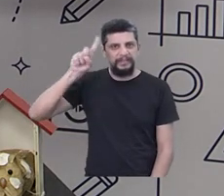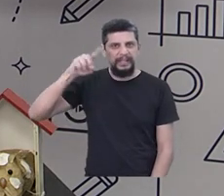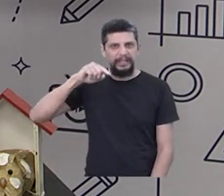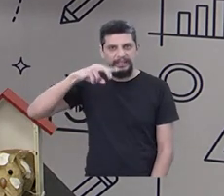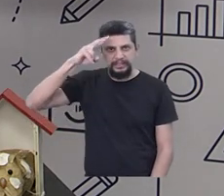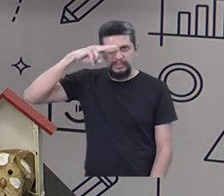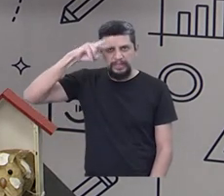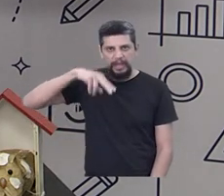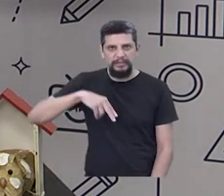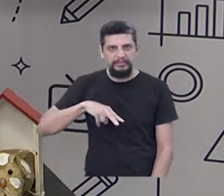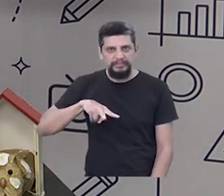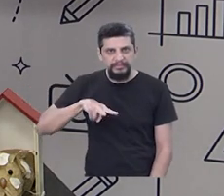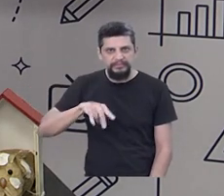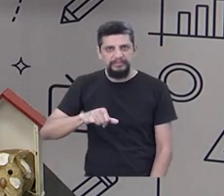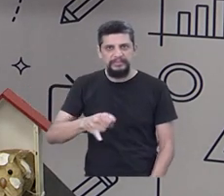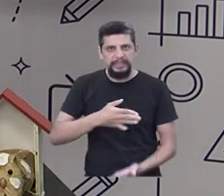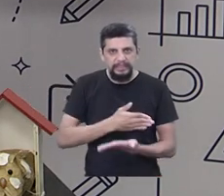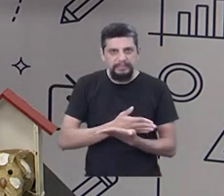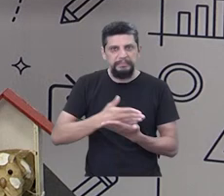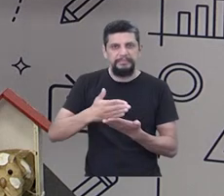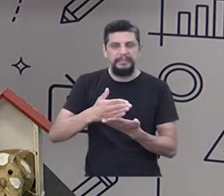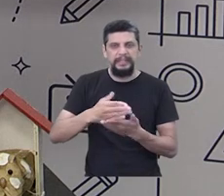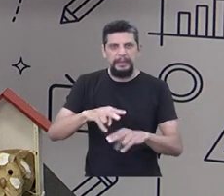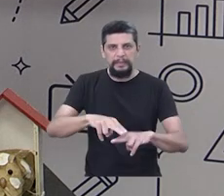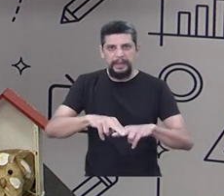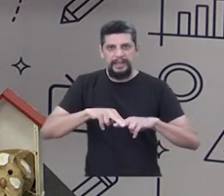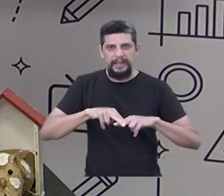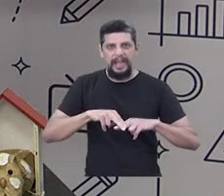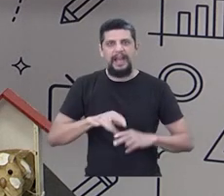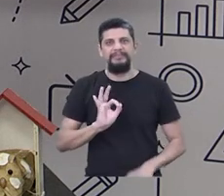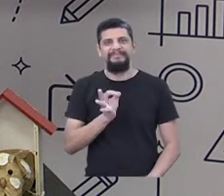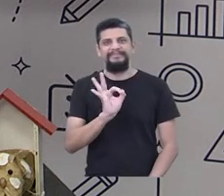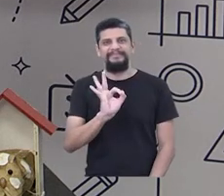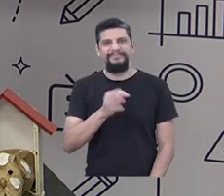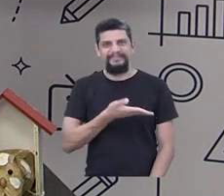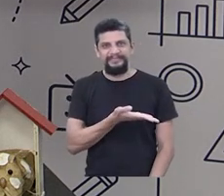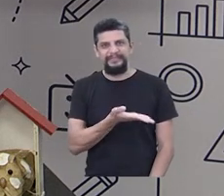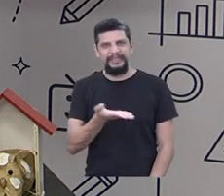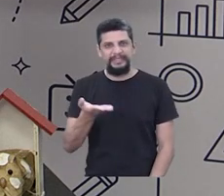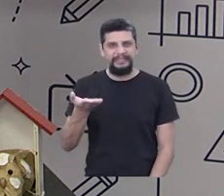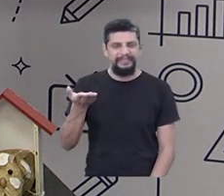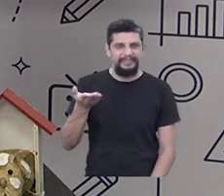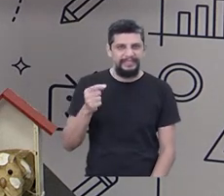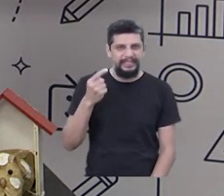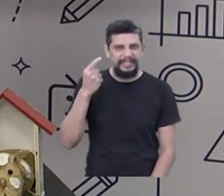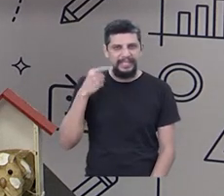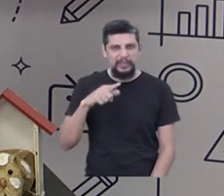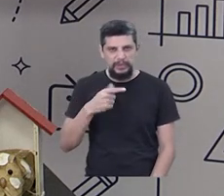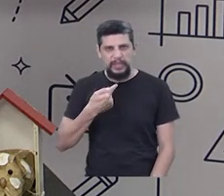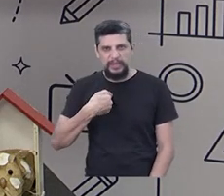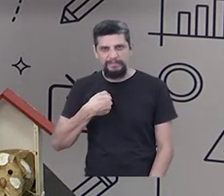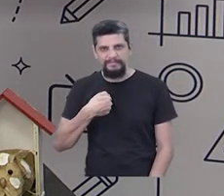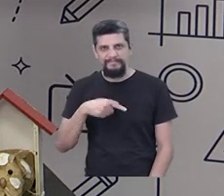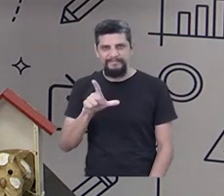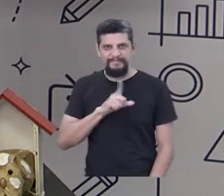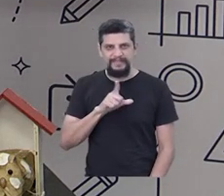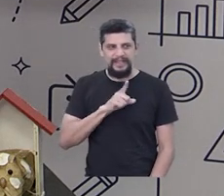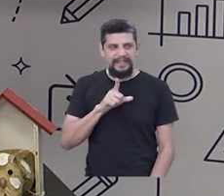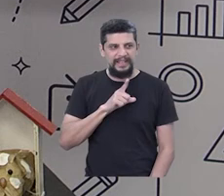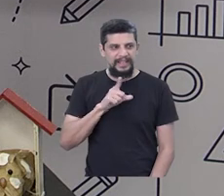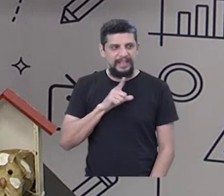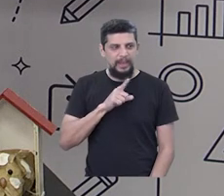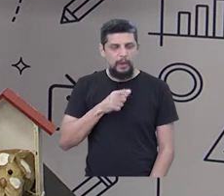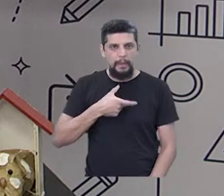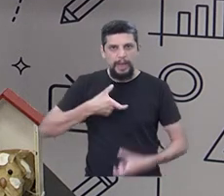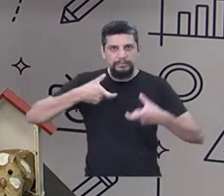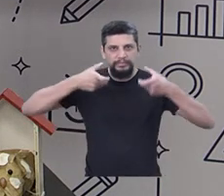A história vai começar e para isso... Ai, vocês não imaginam o que eu tenho aqui embaixo